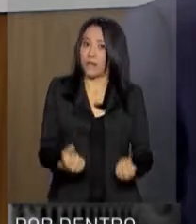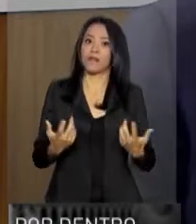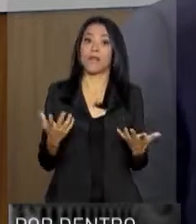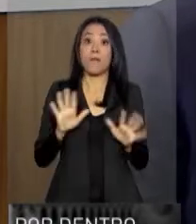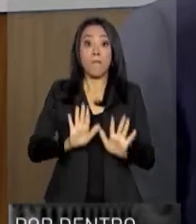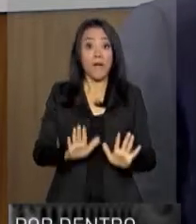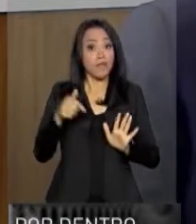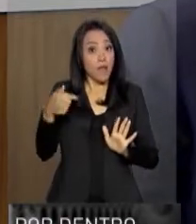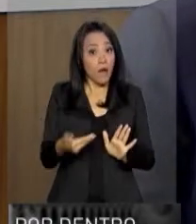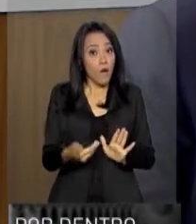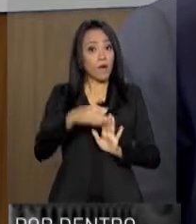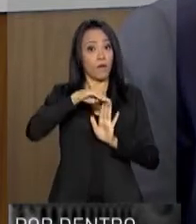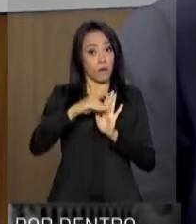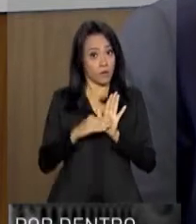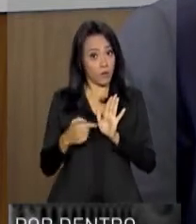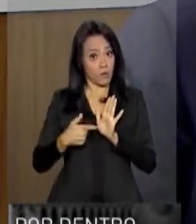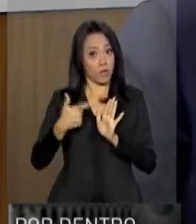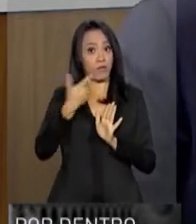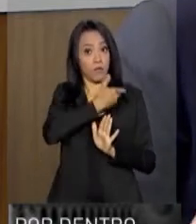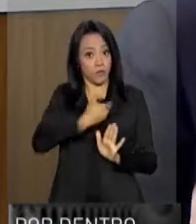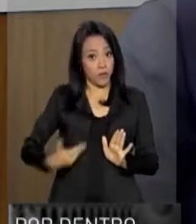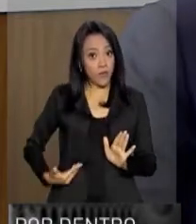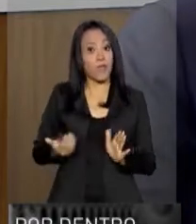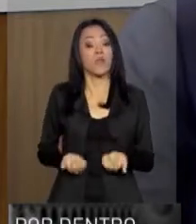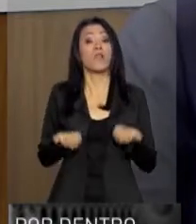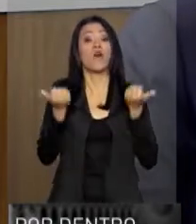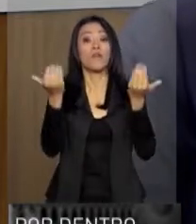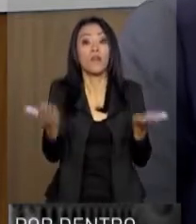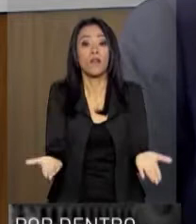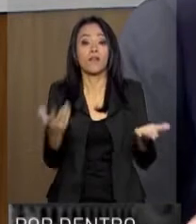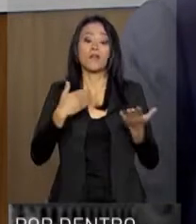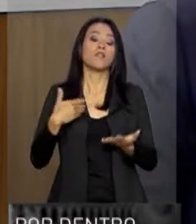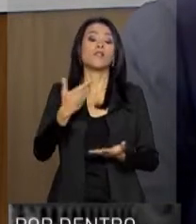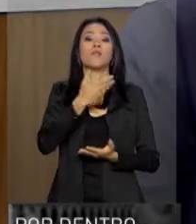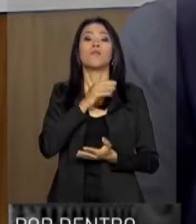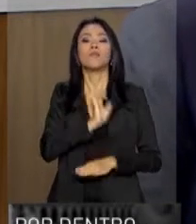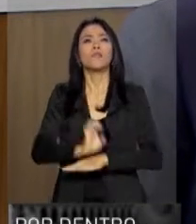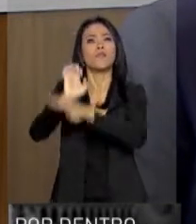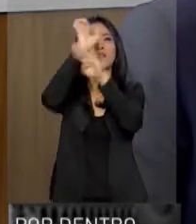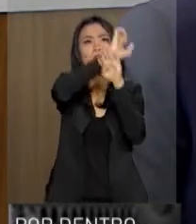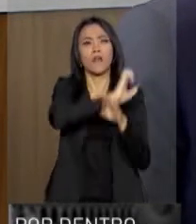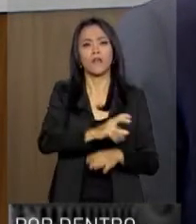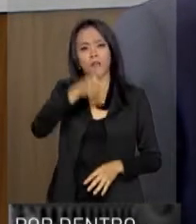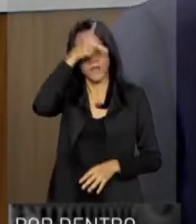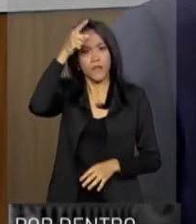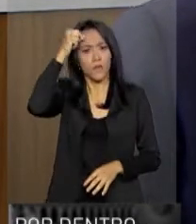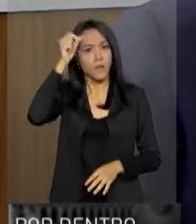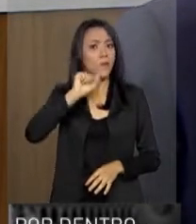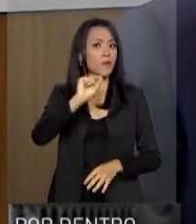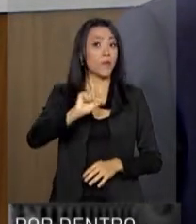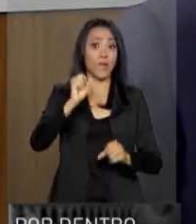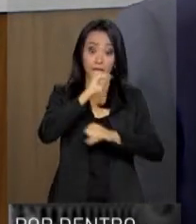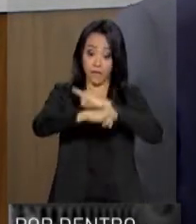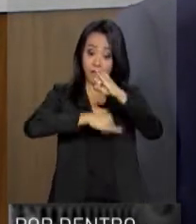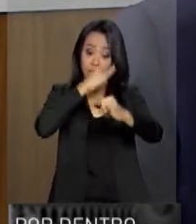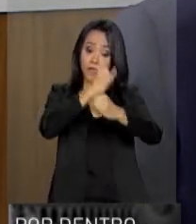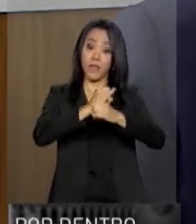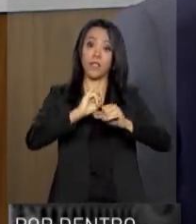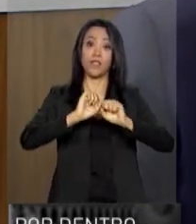a gente dá condições para o governo brasileiro para os estados brasileiros para as prefeituras brasileiras com banda larga nas escolas